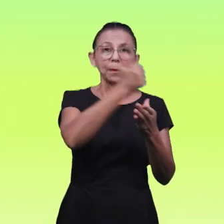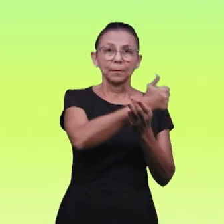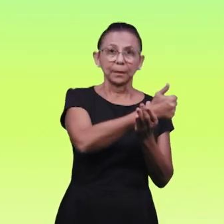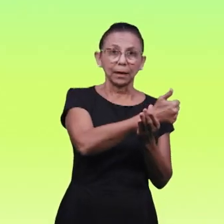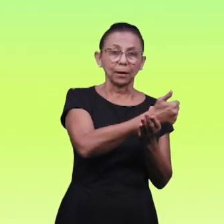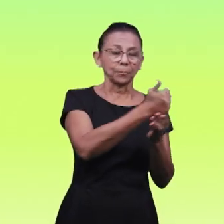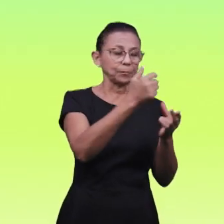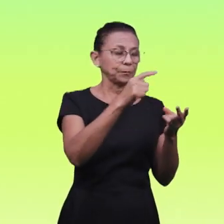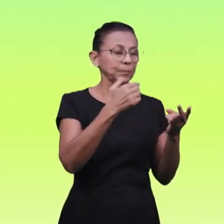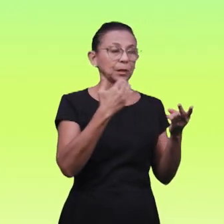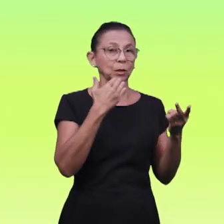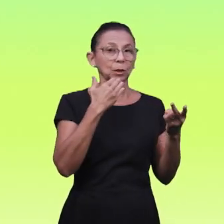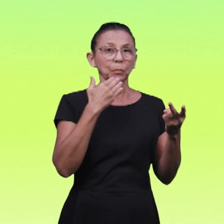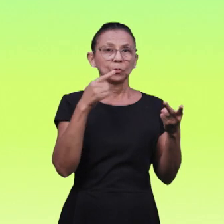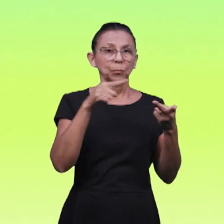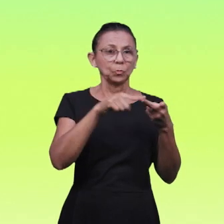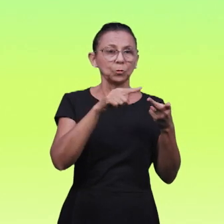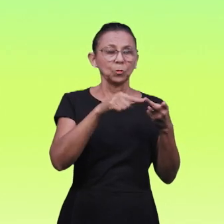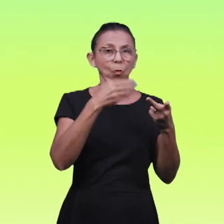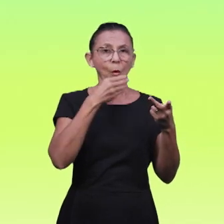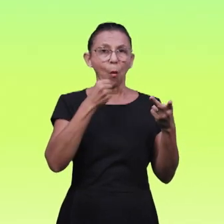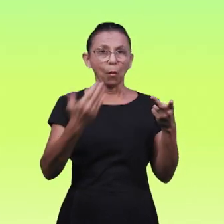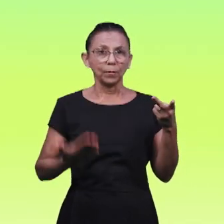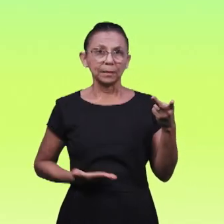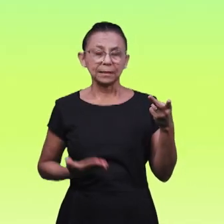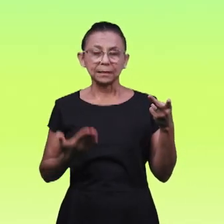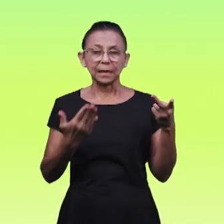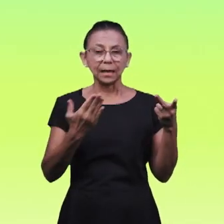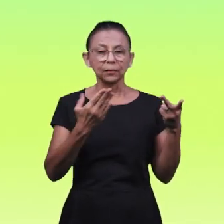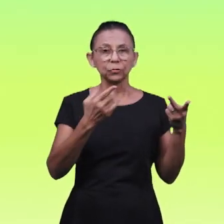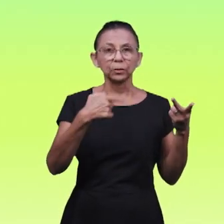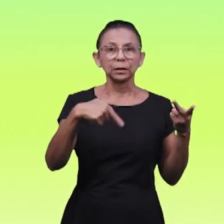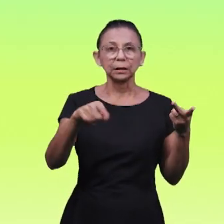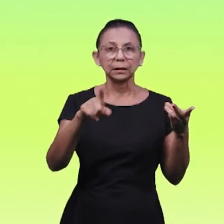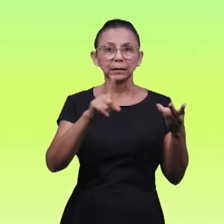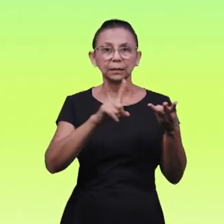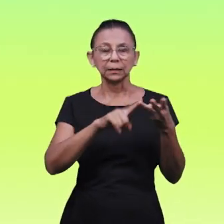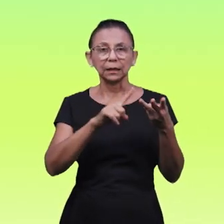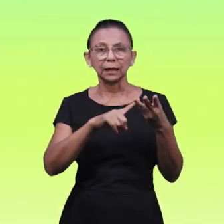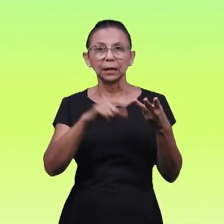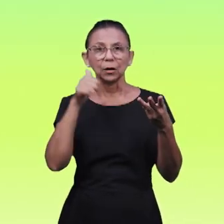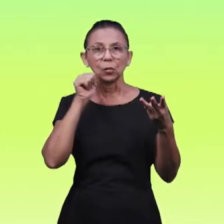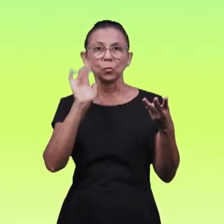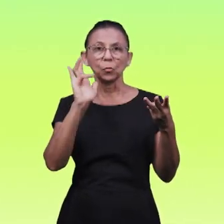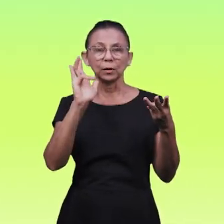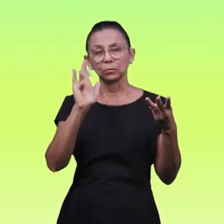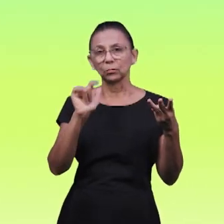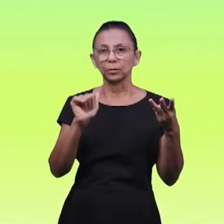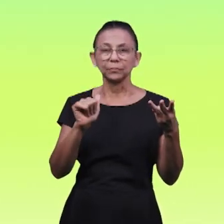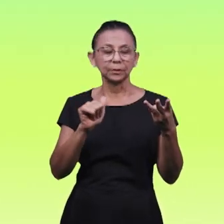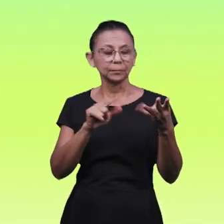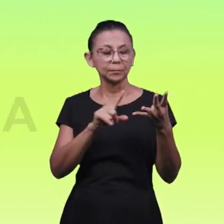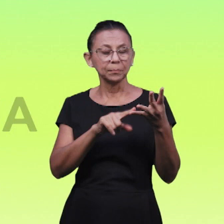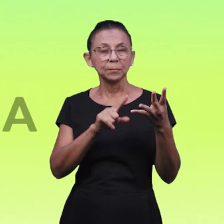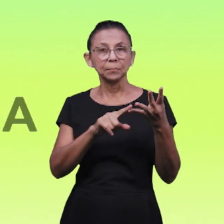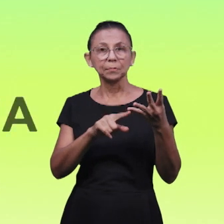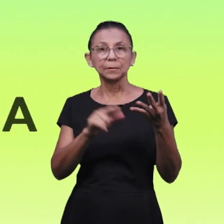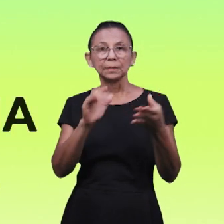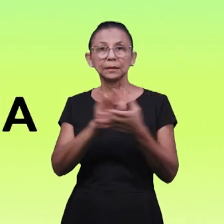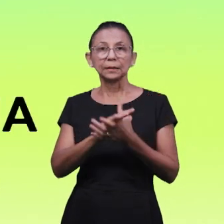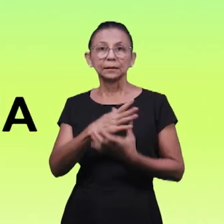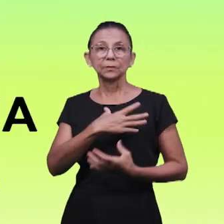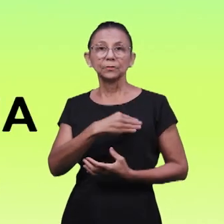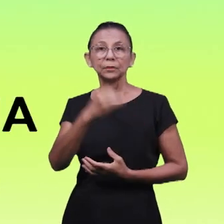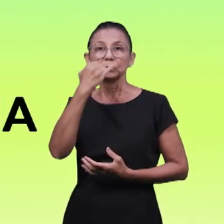servo Eliezer fosse buscar uma noiva, Rebeca, para o seu filho Isaque. O nosso Deus